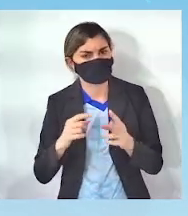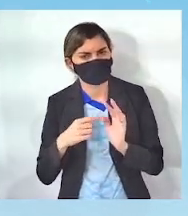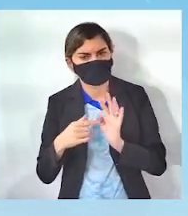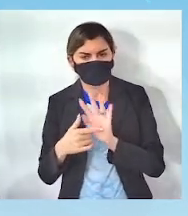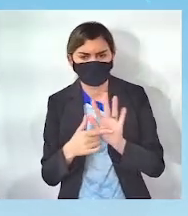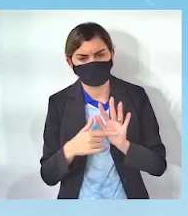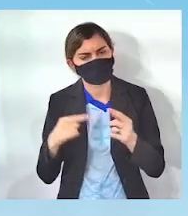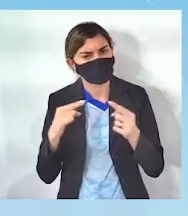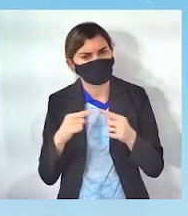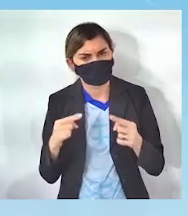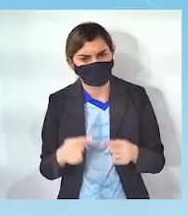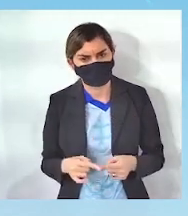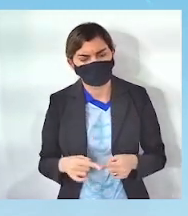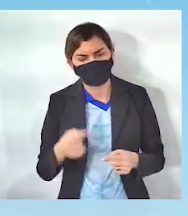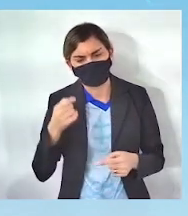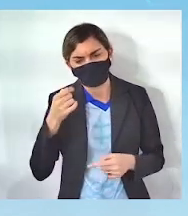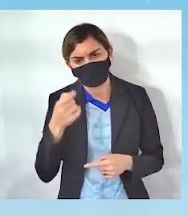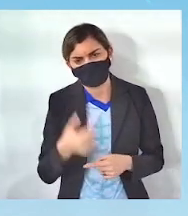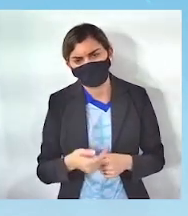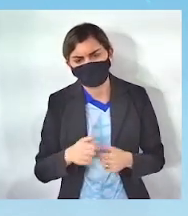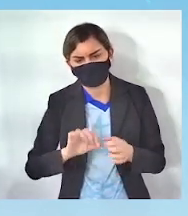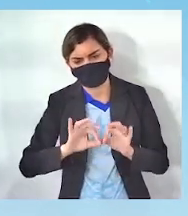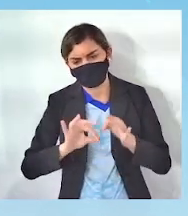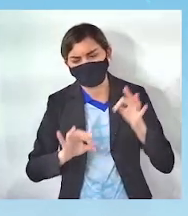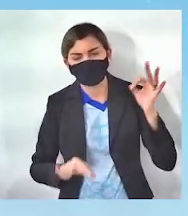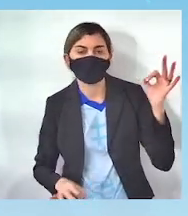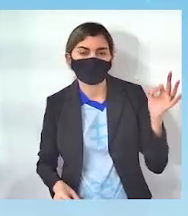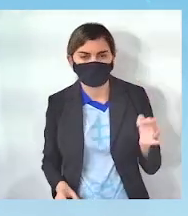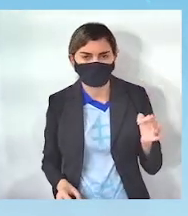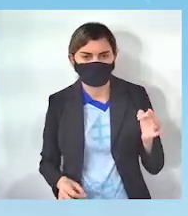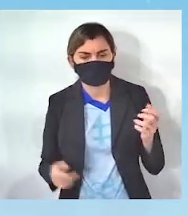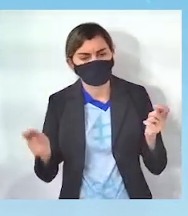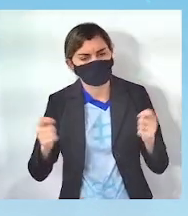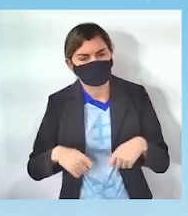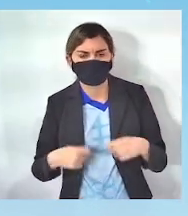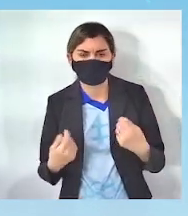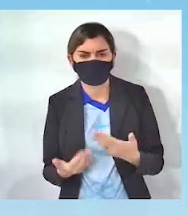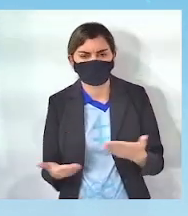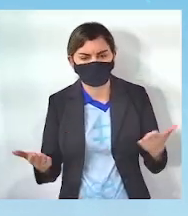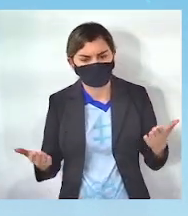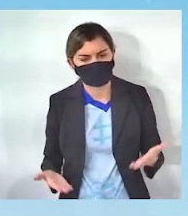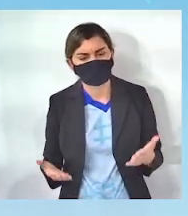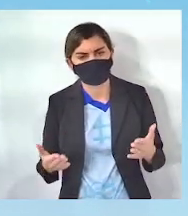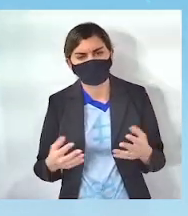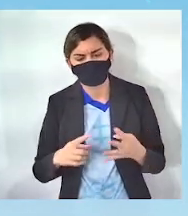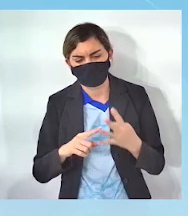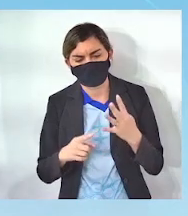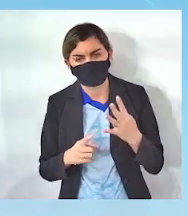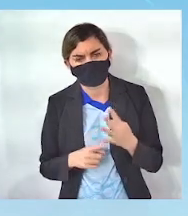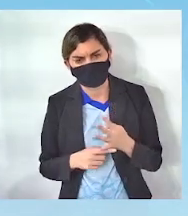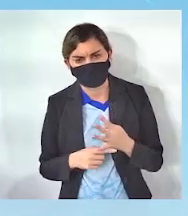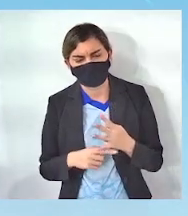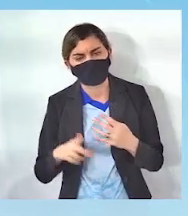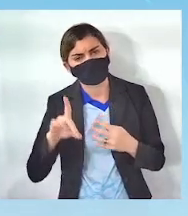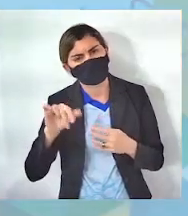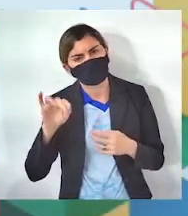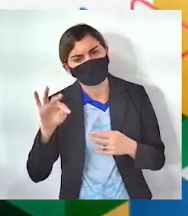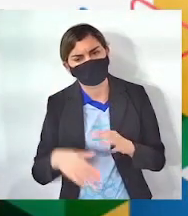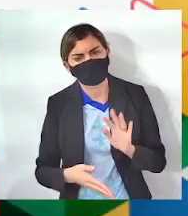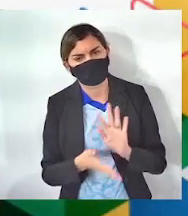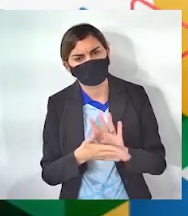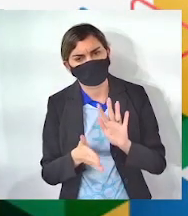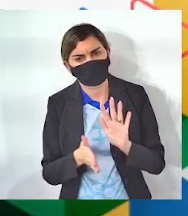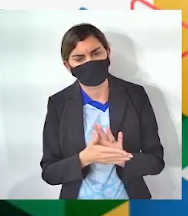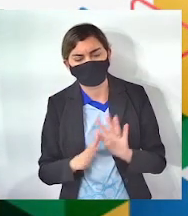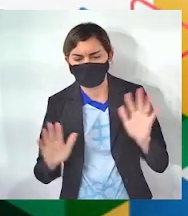se combinar de quase que infinitas formas possíveis. Então, esse ponto 4 aí, Dalton propôs,